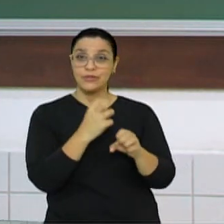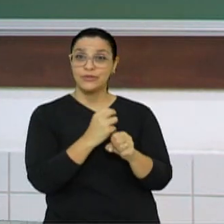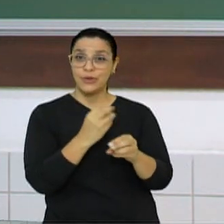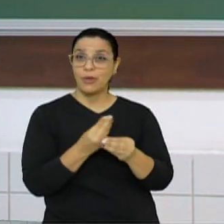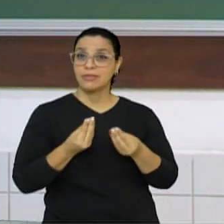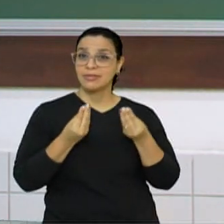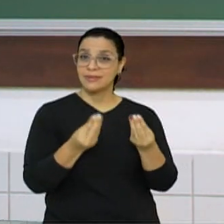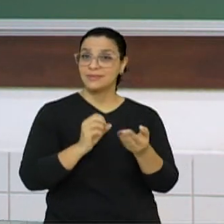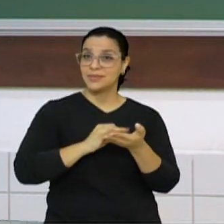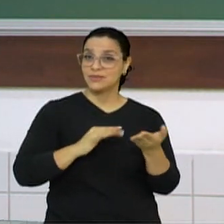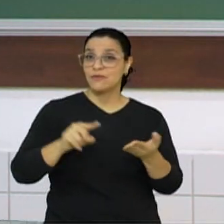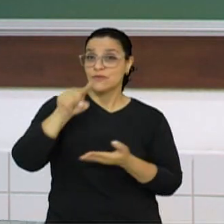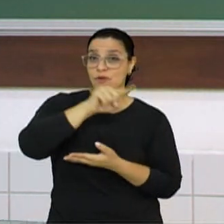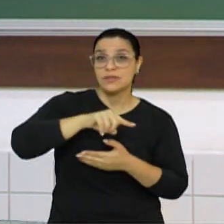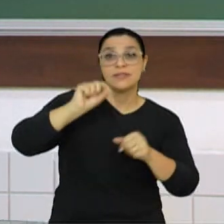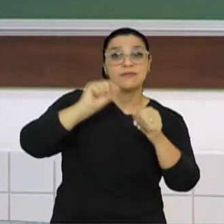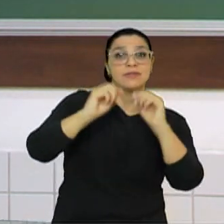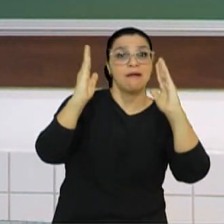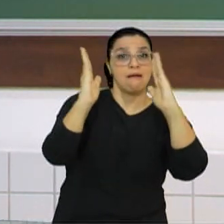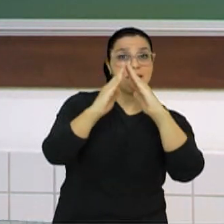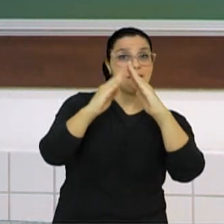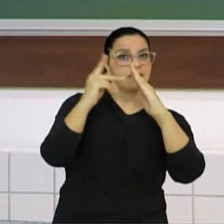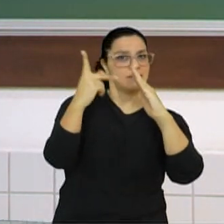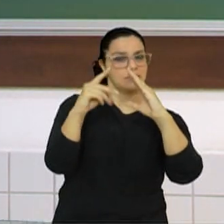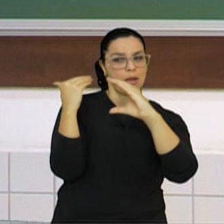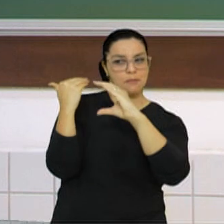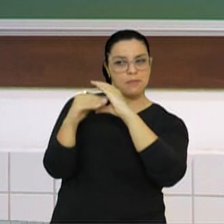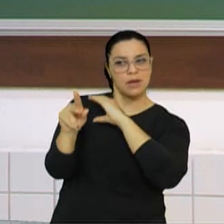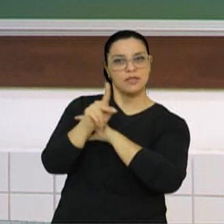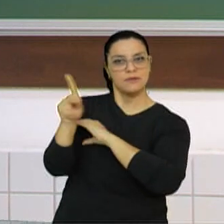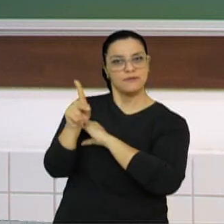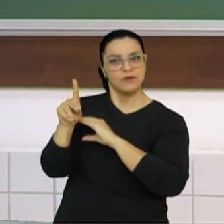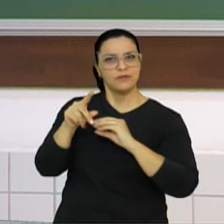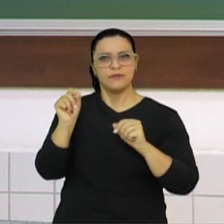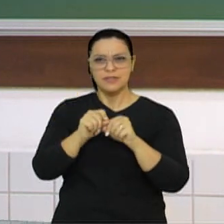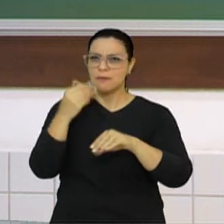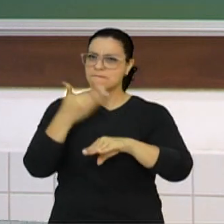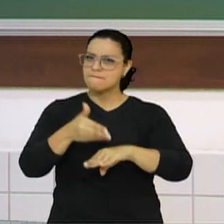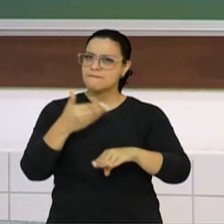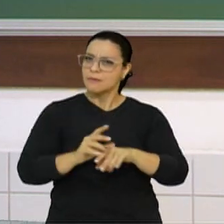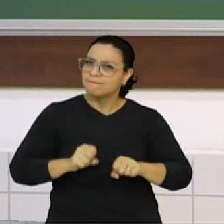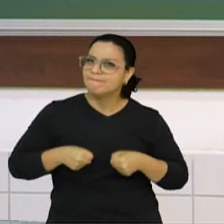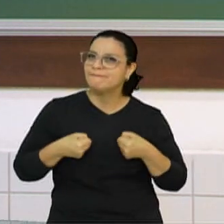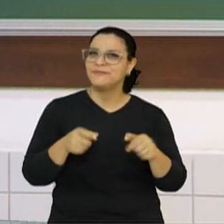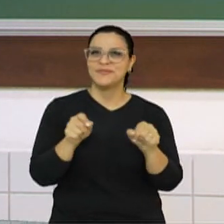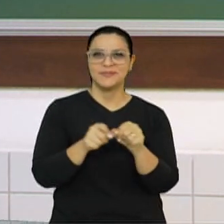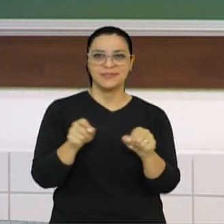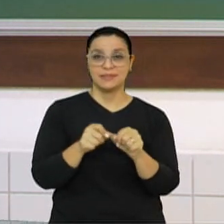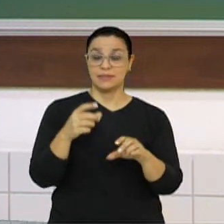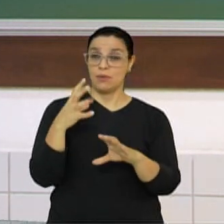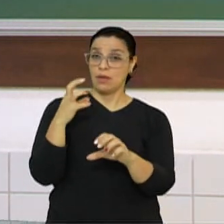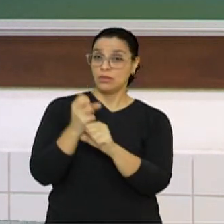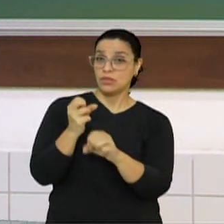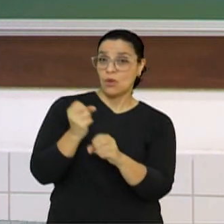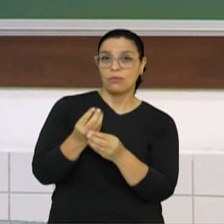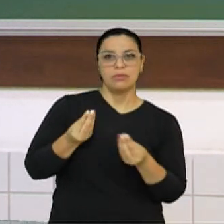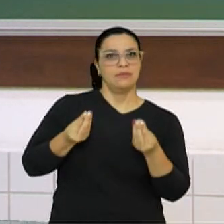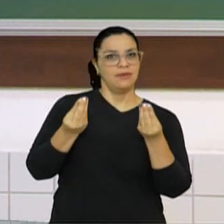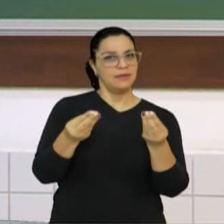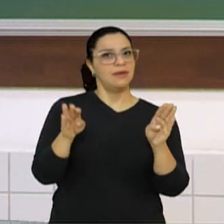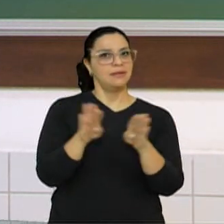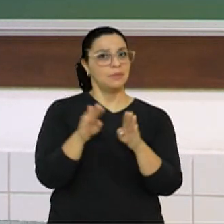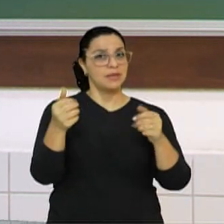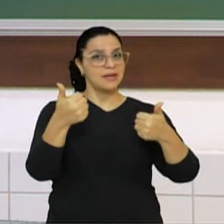trabalho que vocês vão fazer, que vocês irão fazer, né? Que vocês vão pôr a mão na massa, eles vão simplesmente